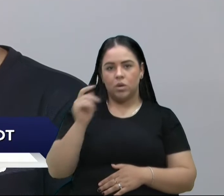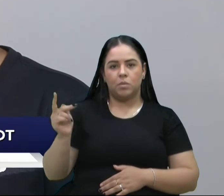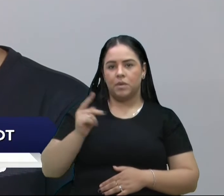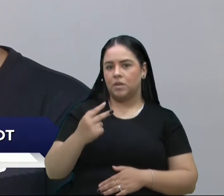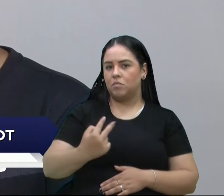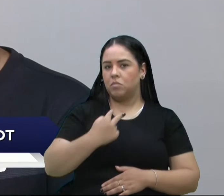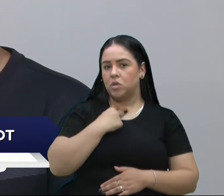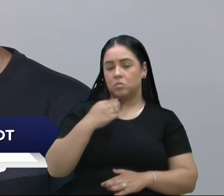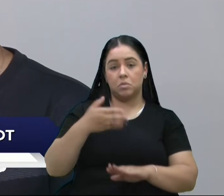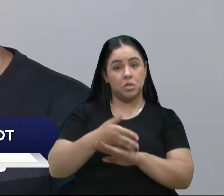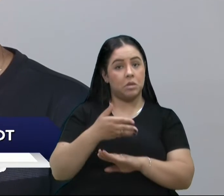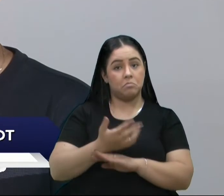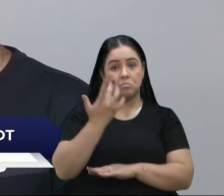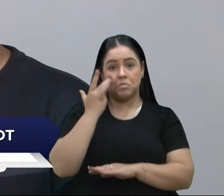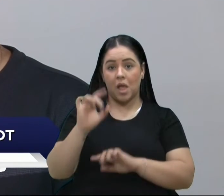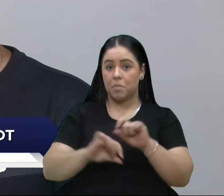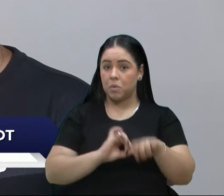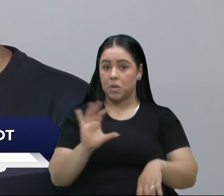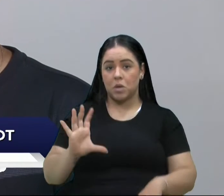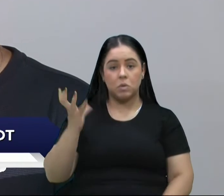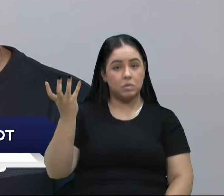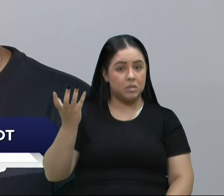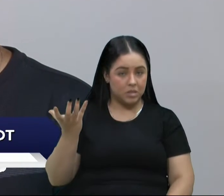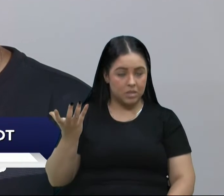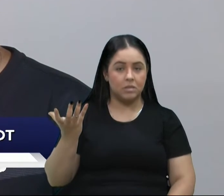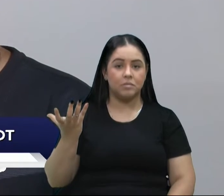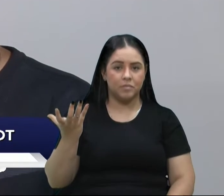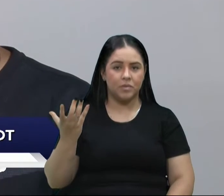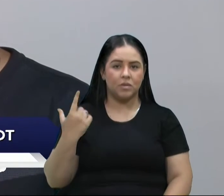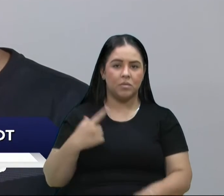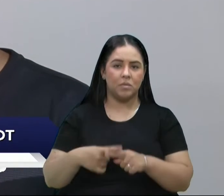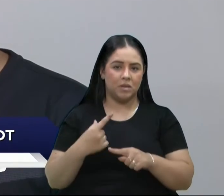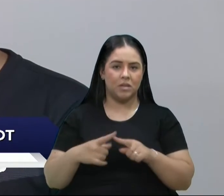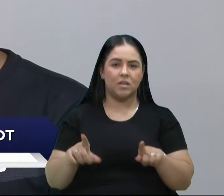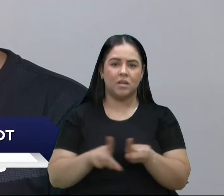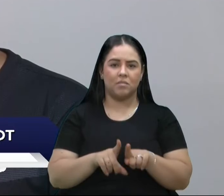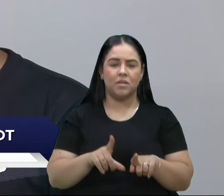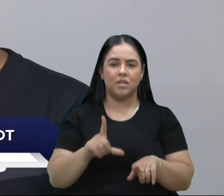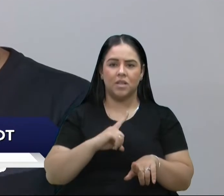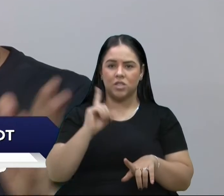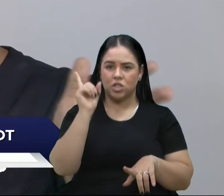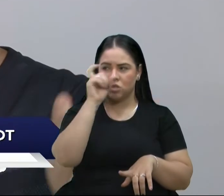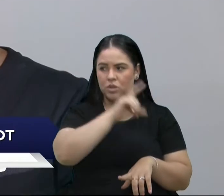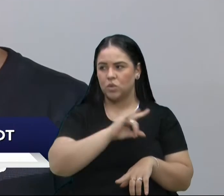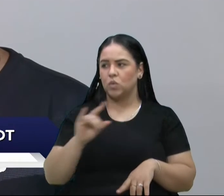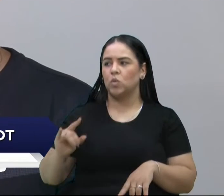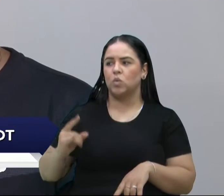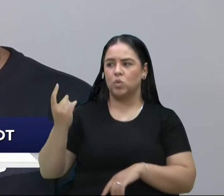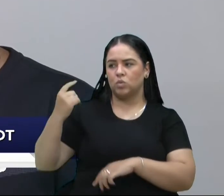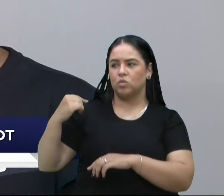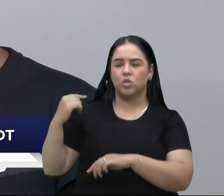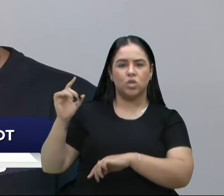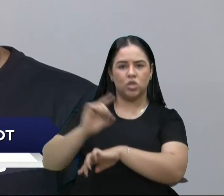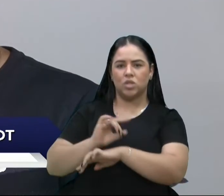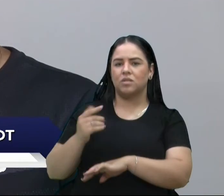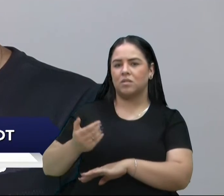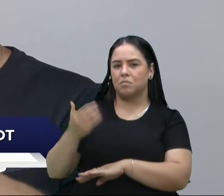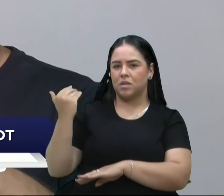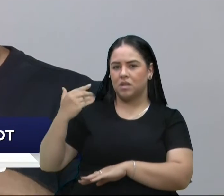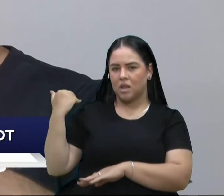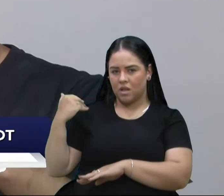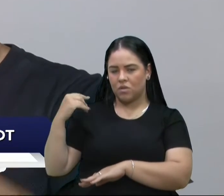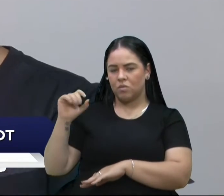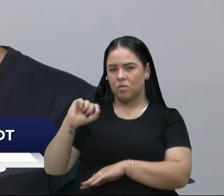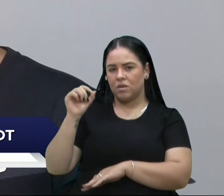presente. Eu acho que algum motivo aconteceu, né, também em decorrência das críticas nos últimos dias aqui de sessão,